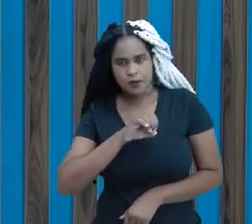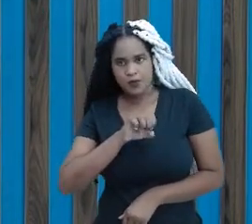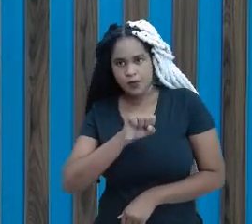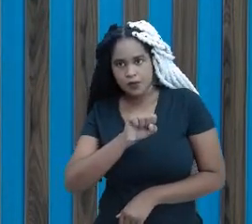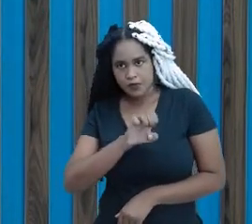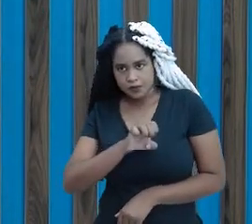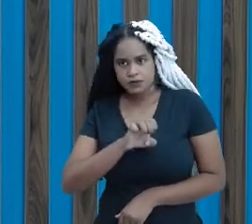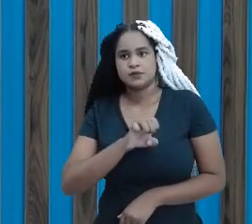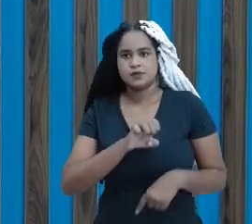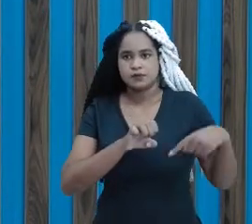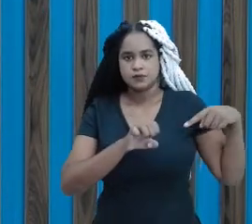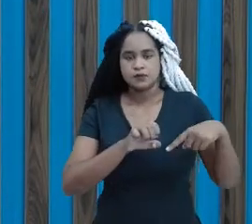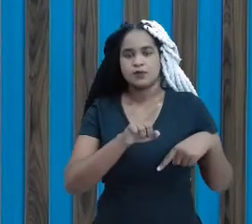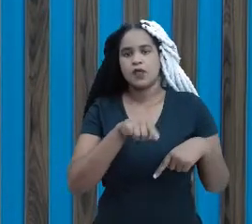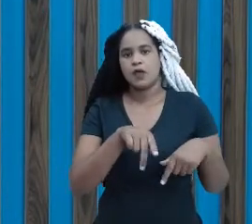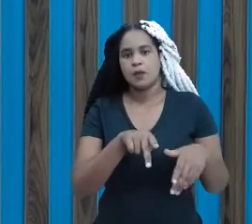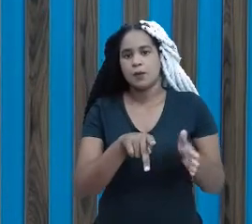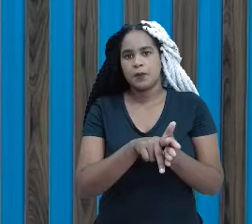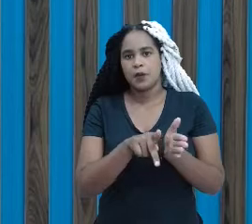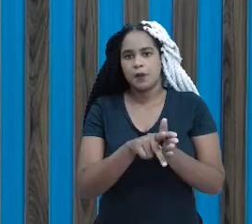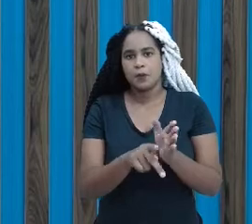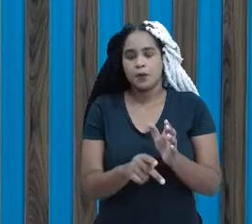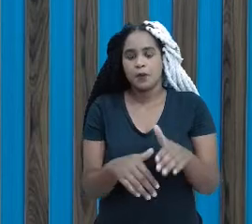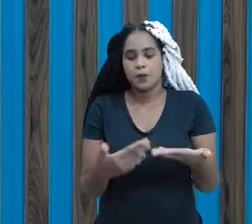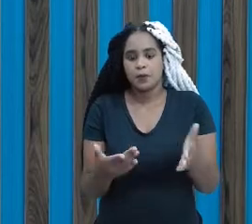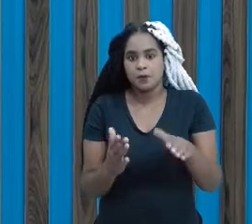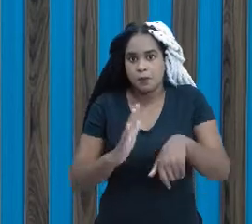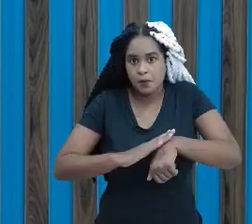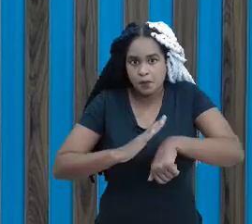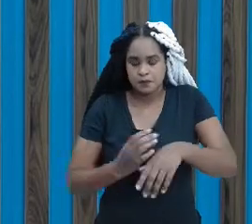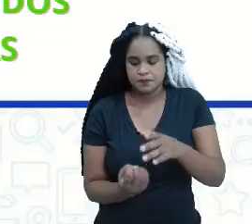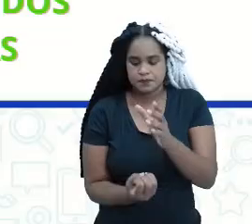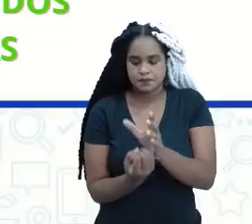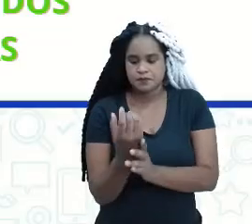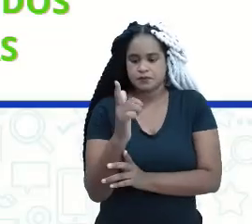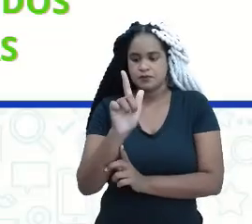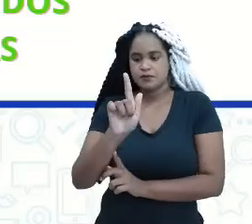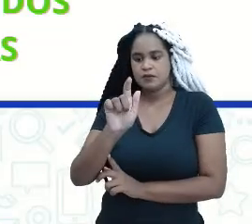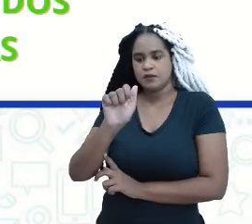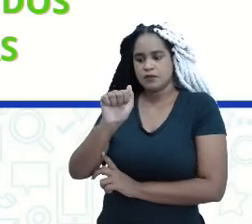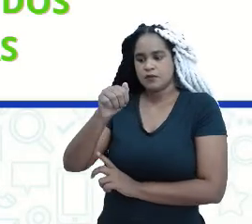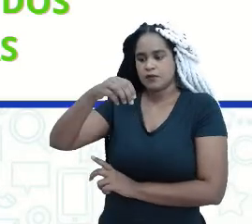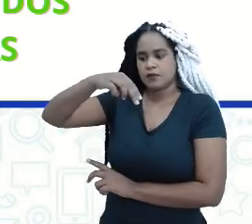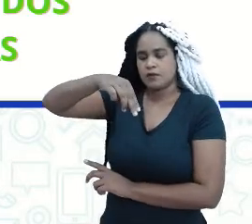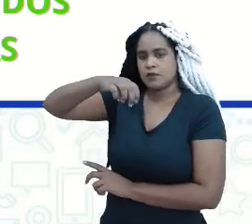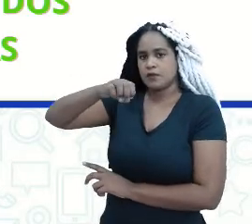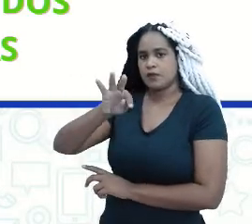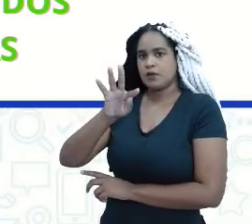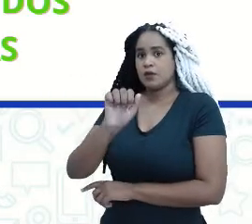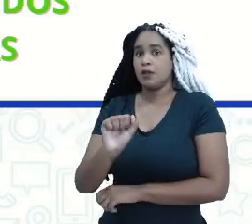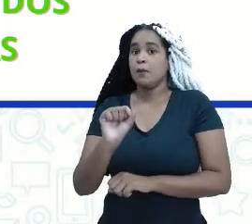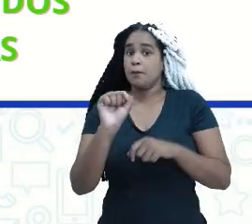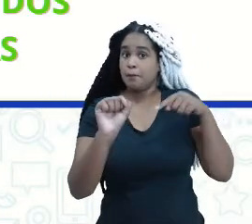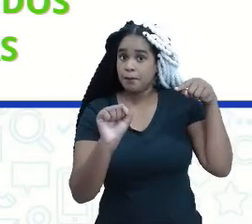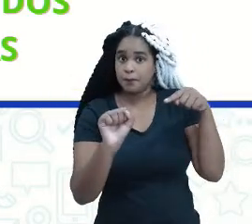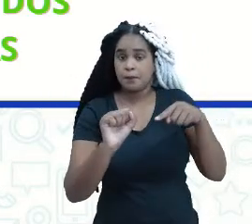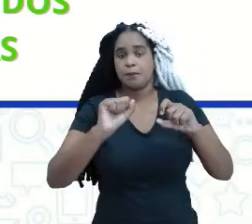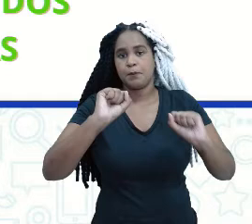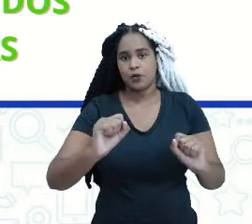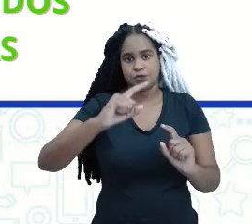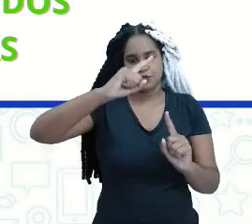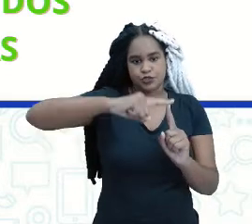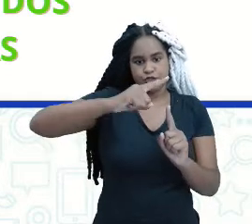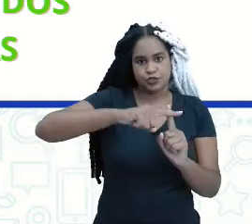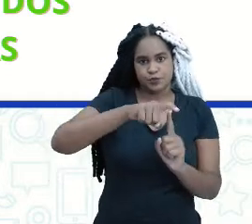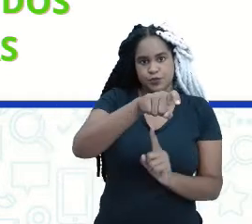na meiose vai ser o quê? O erro na formação dos gametas, tá? E o gameta pode ser o quê? X, né? Tá